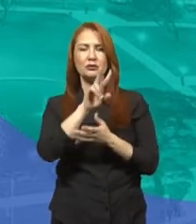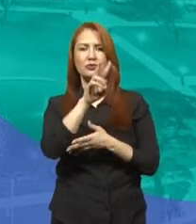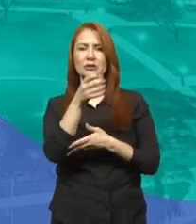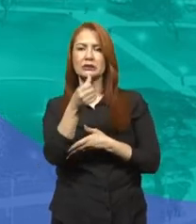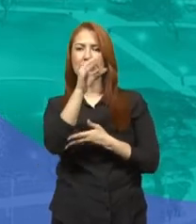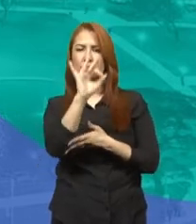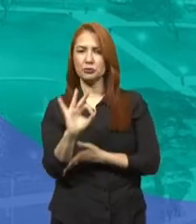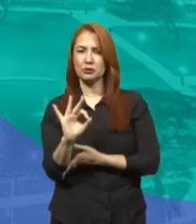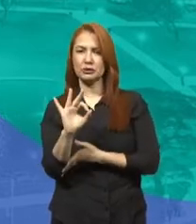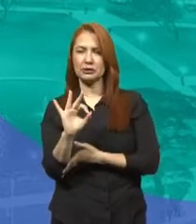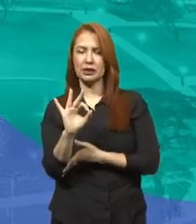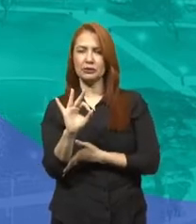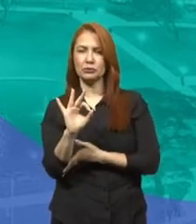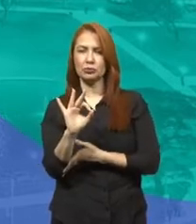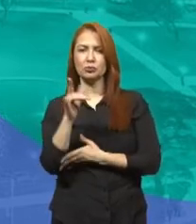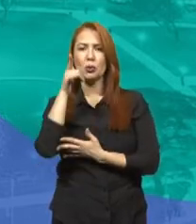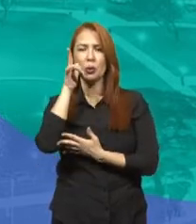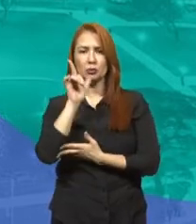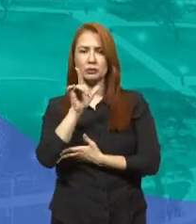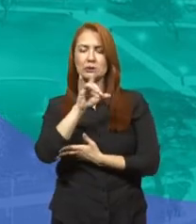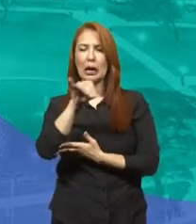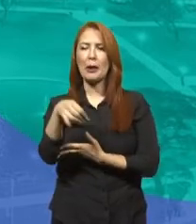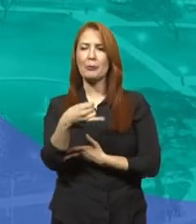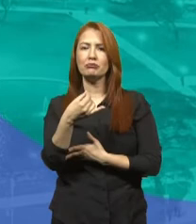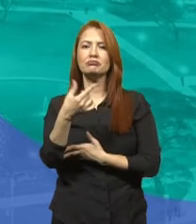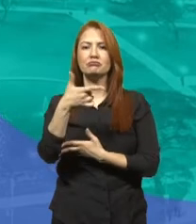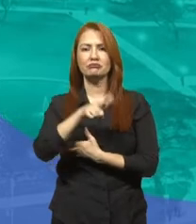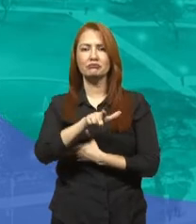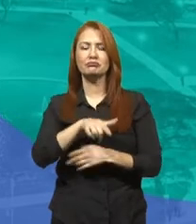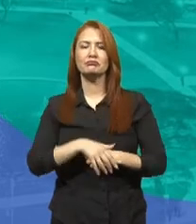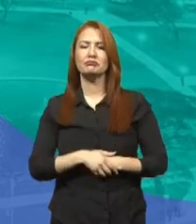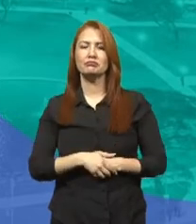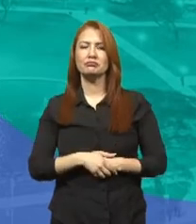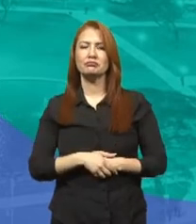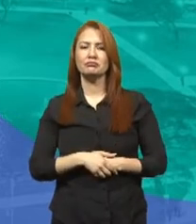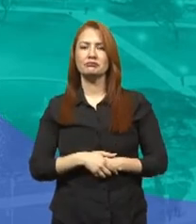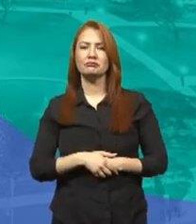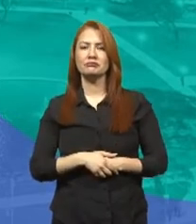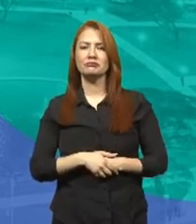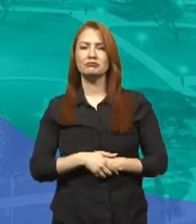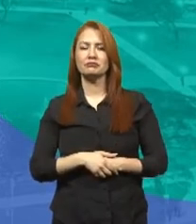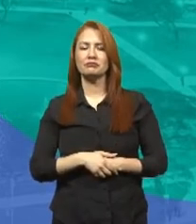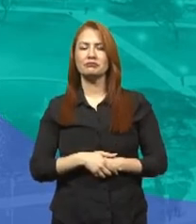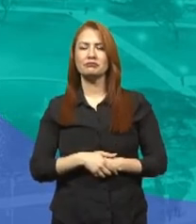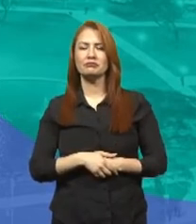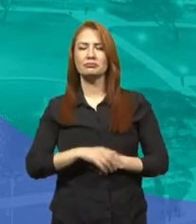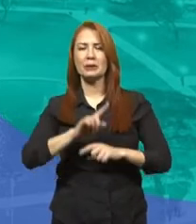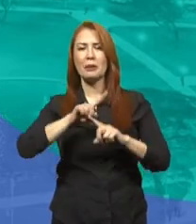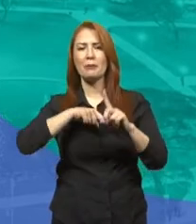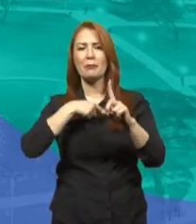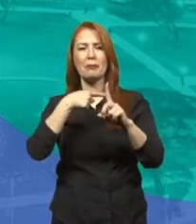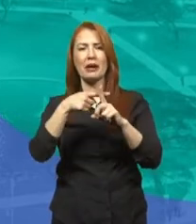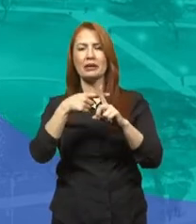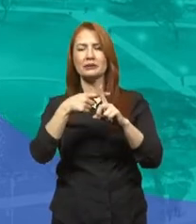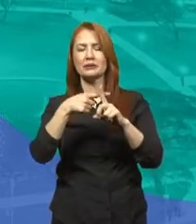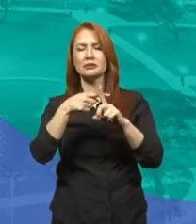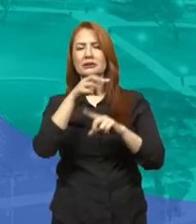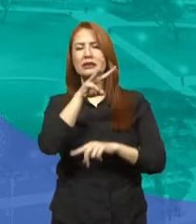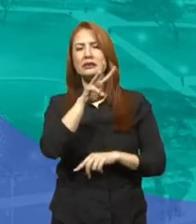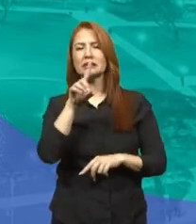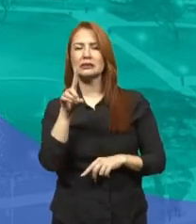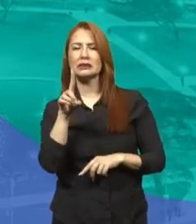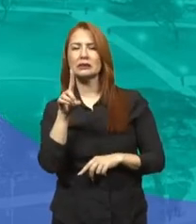26% do material que entra aqui. Mais uns 30 e poucos, 32 por